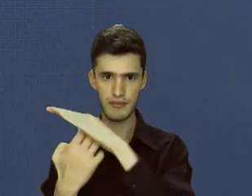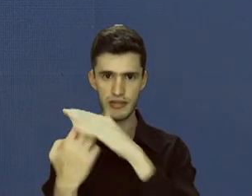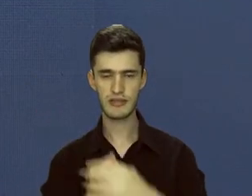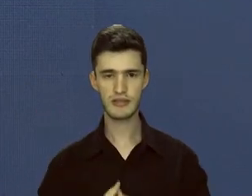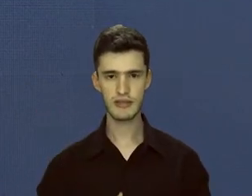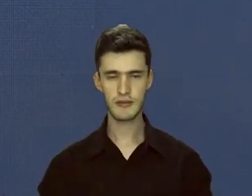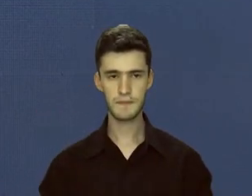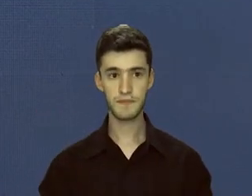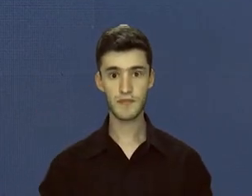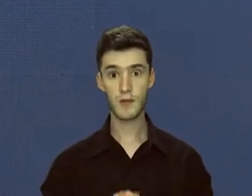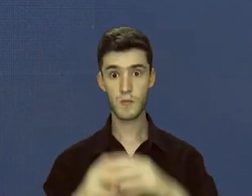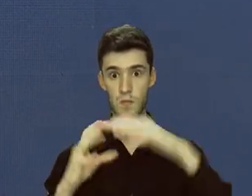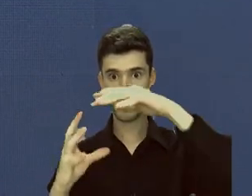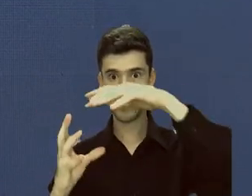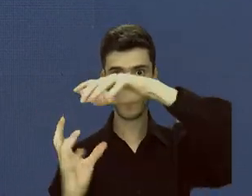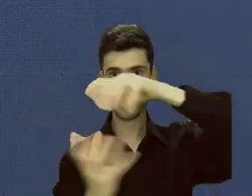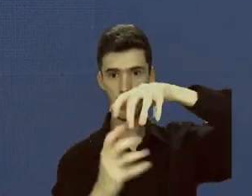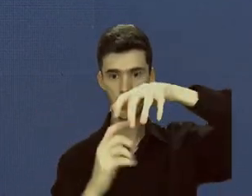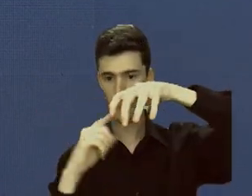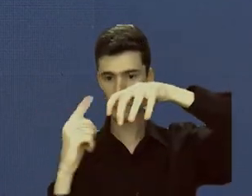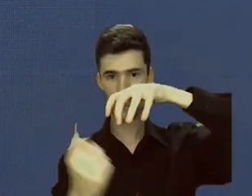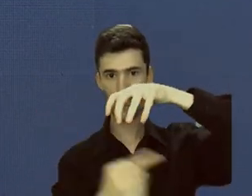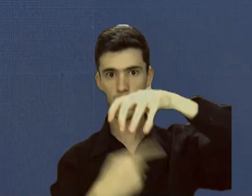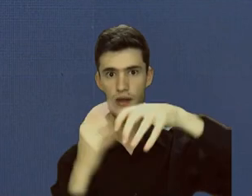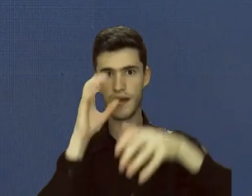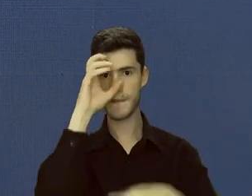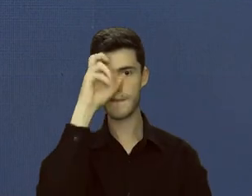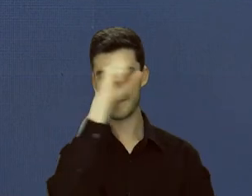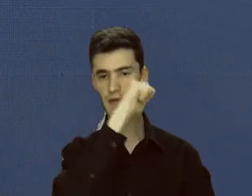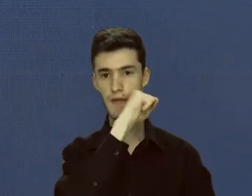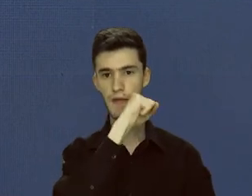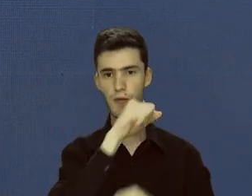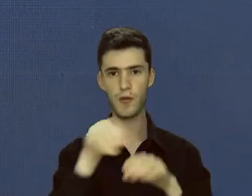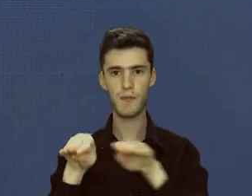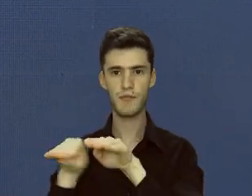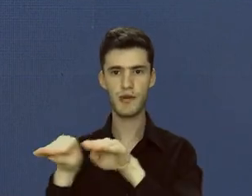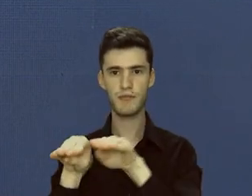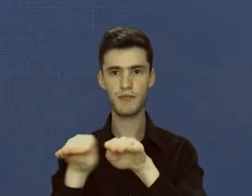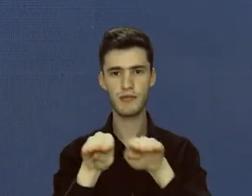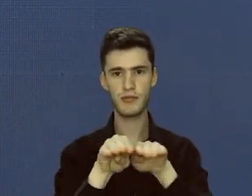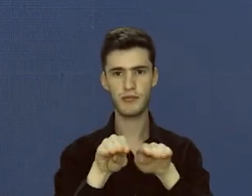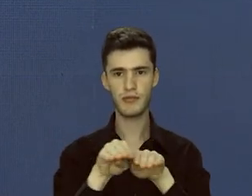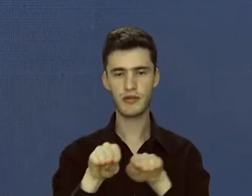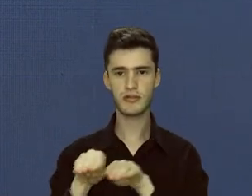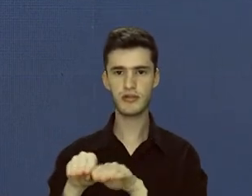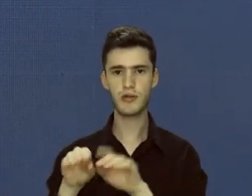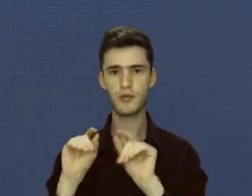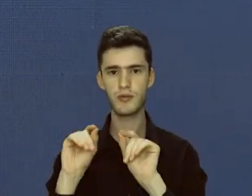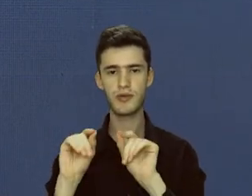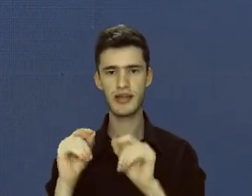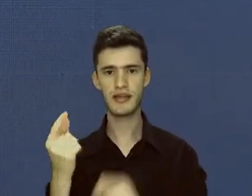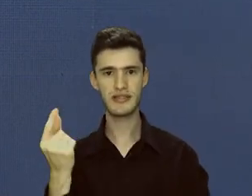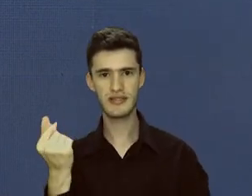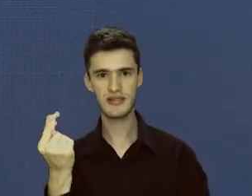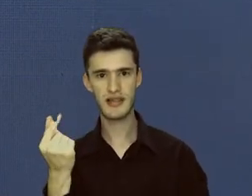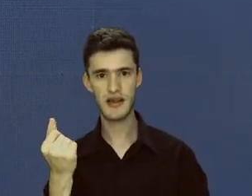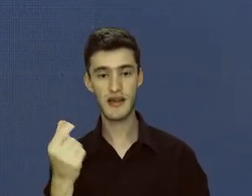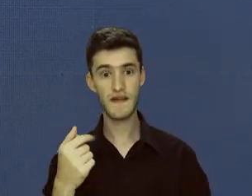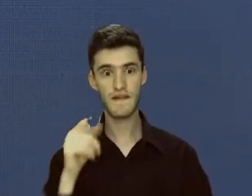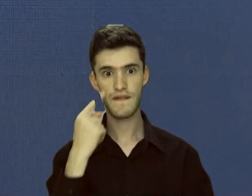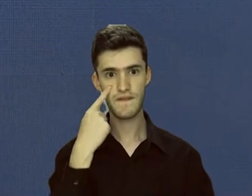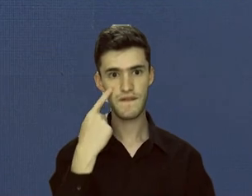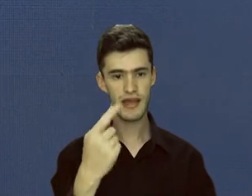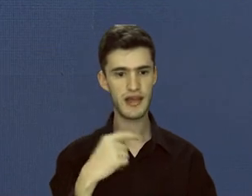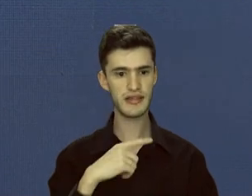padronizar demonstrativo financeiro para que eu olhe o resultado receita lucro líquido resultado operacional